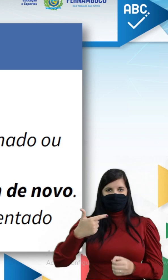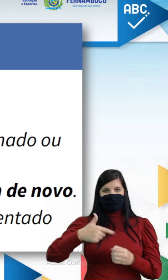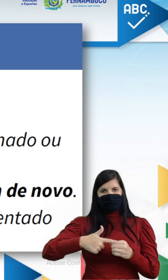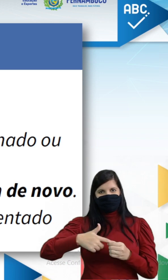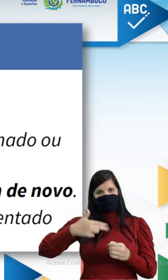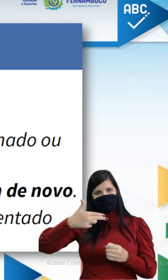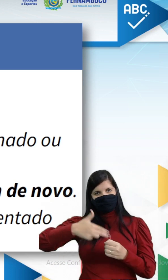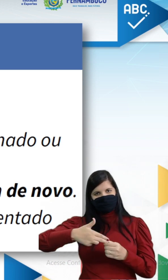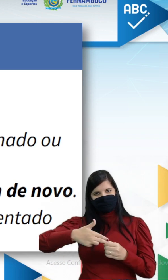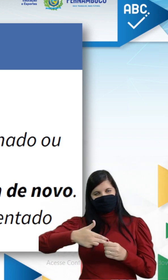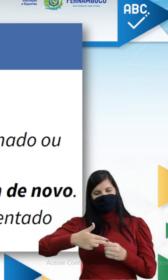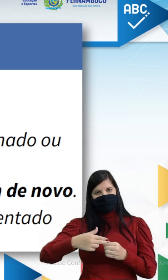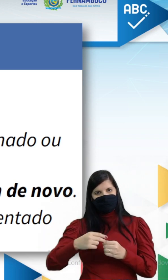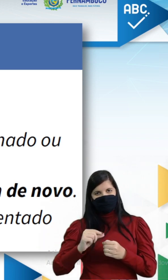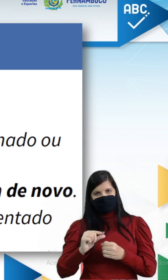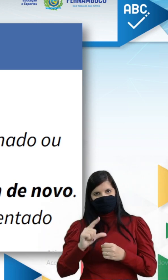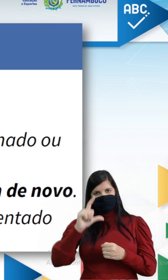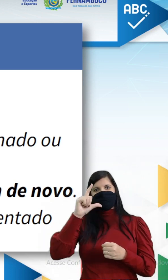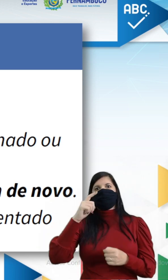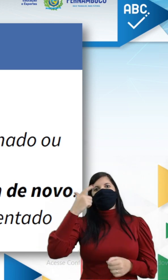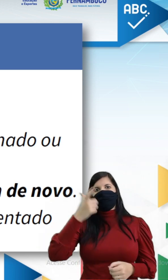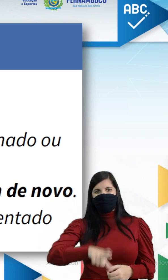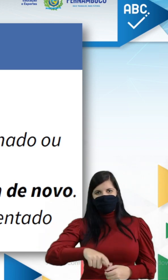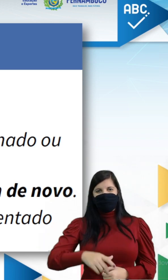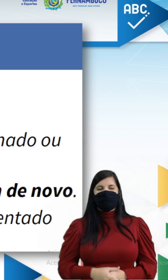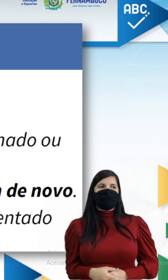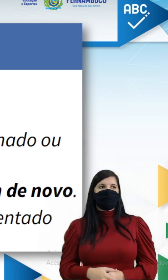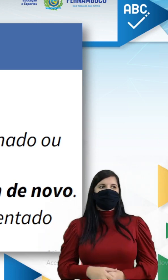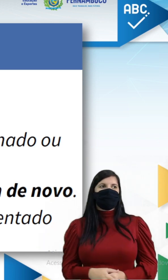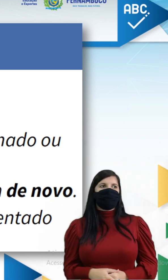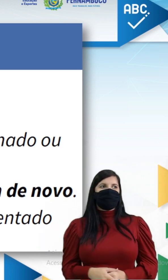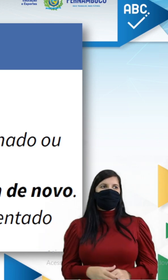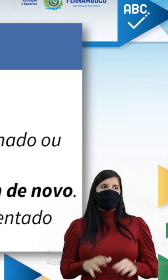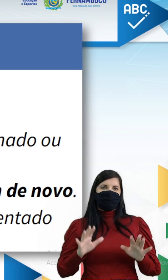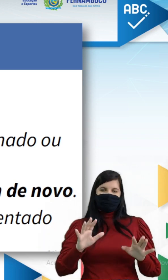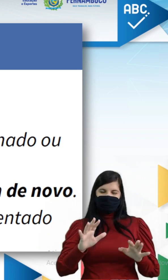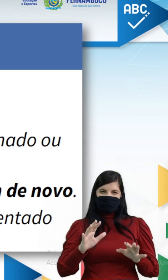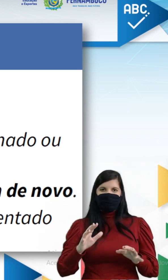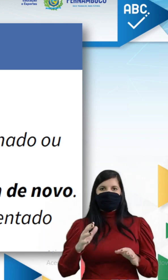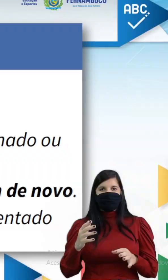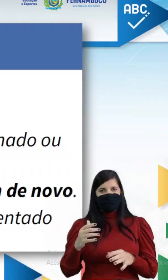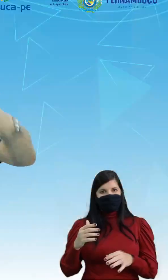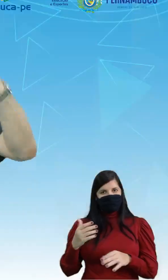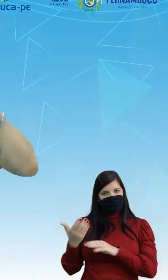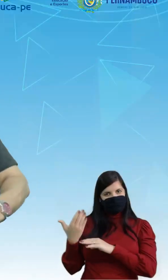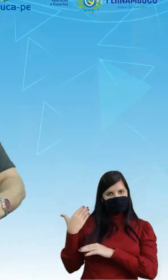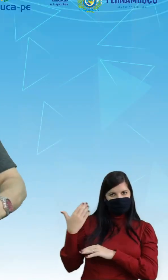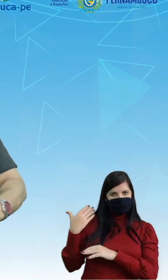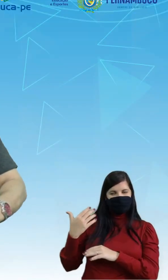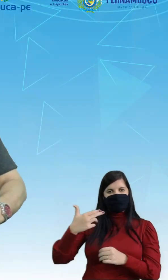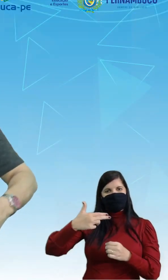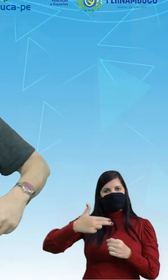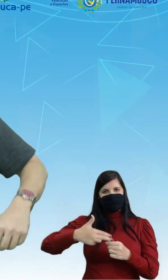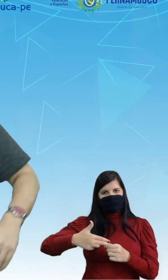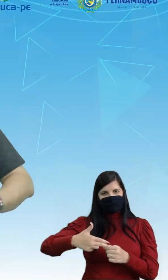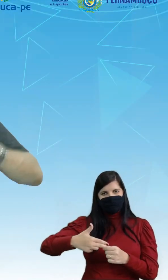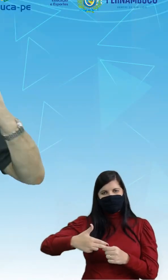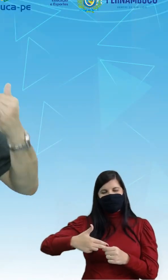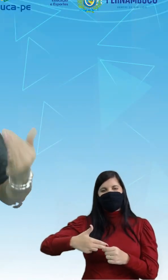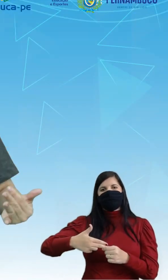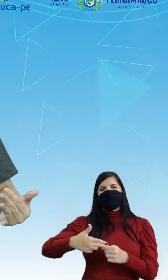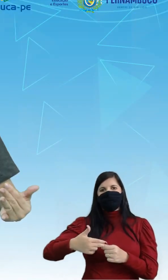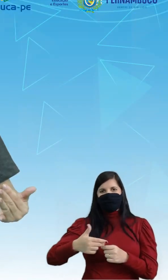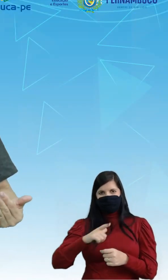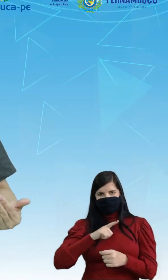combustíveis aumentaram de novo. O que é que se pressupõe? Que há pouco tempo os combustíveis, certo,